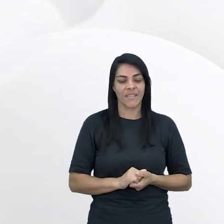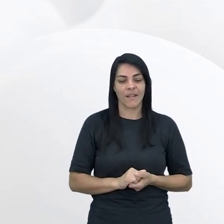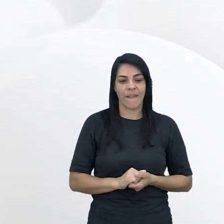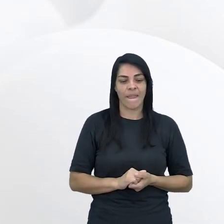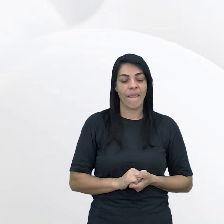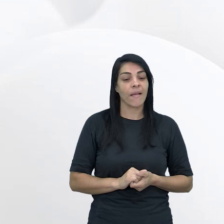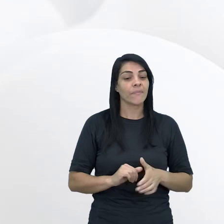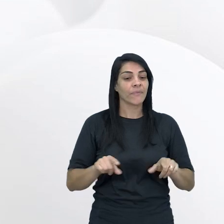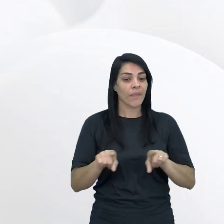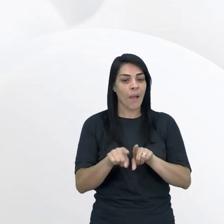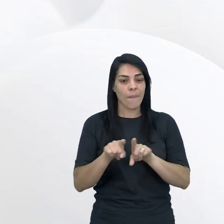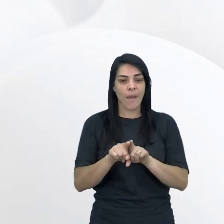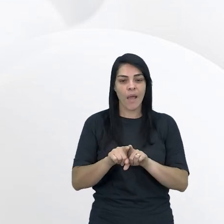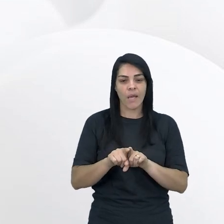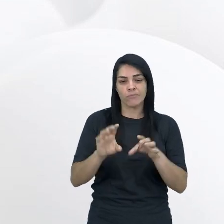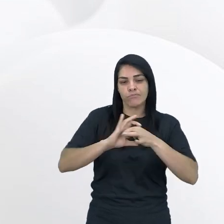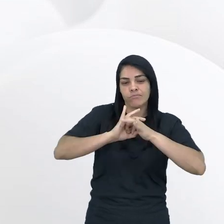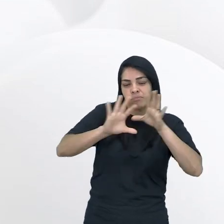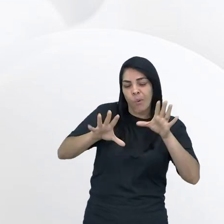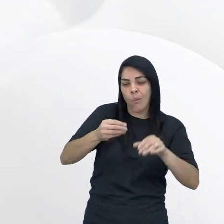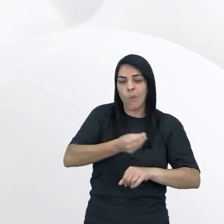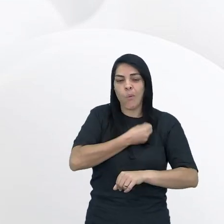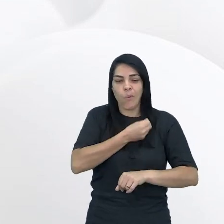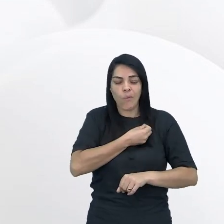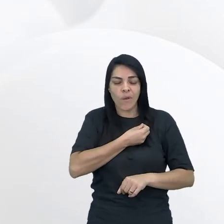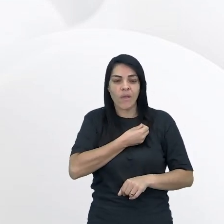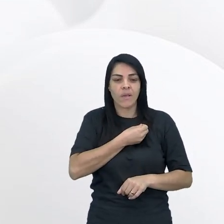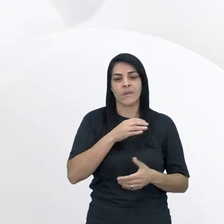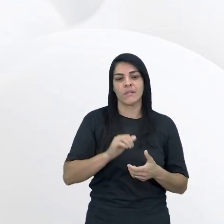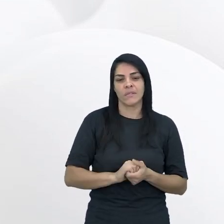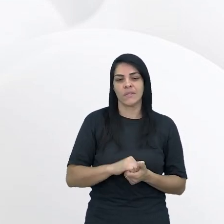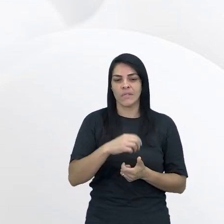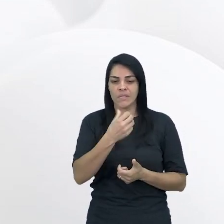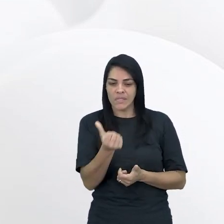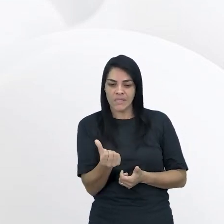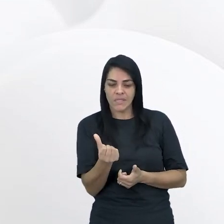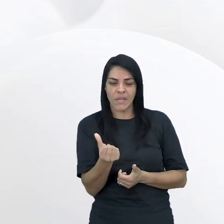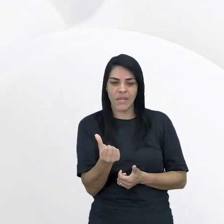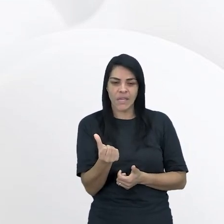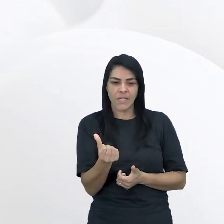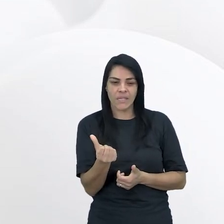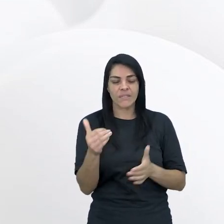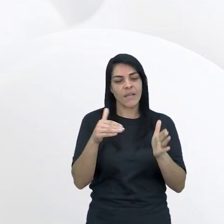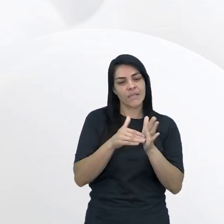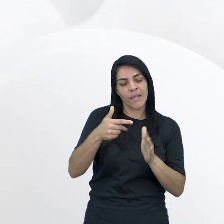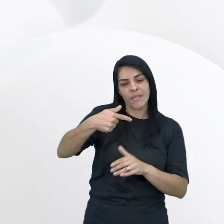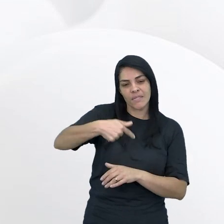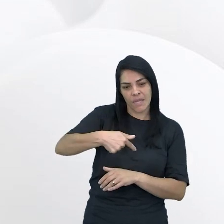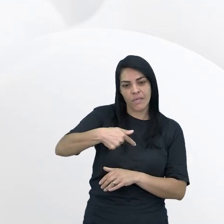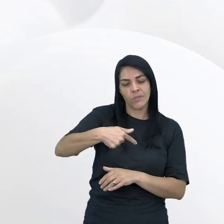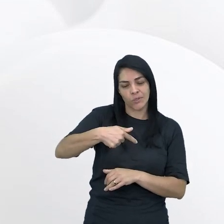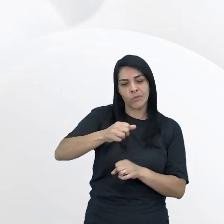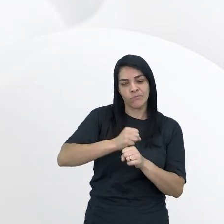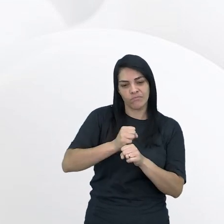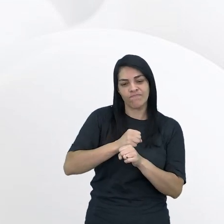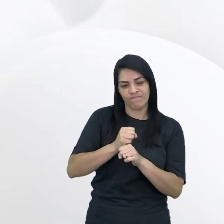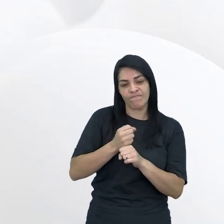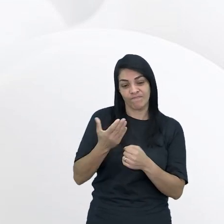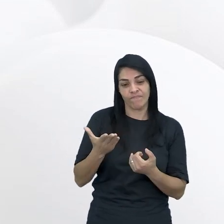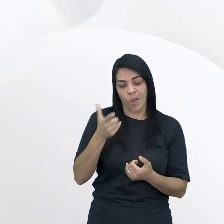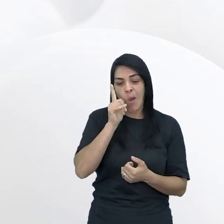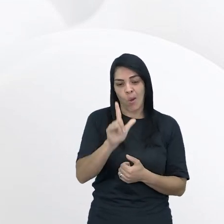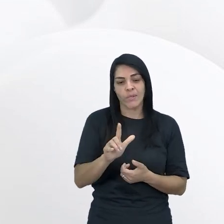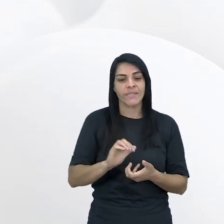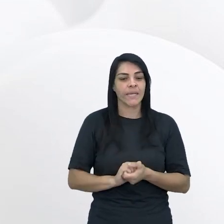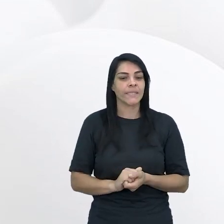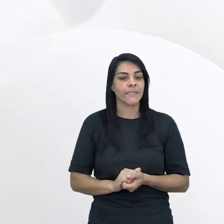no modo selvagem, eles vivem aproximadamente de 6 a 7 Olha anos. que diferença, né? Vê só.